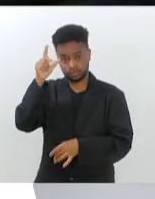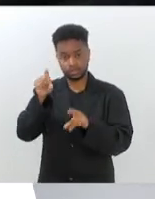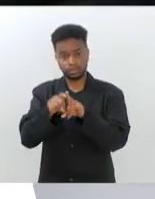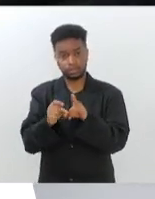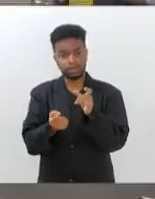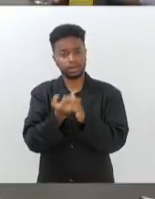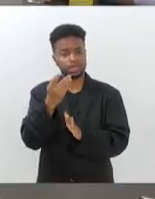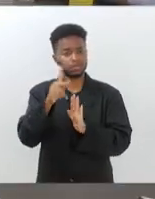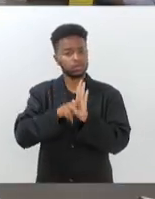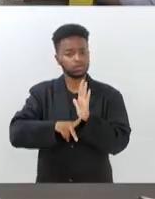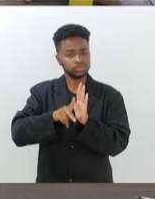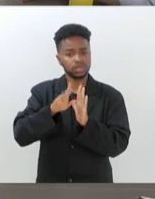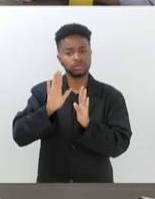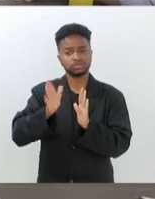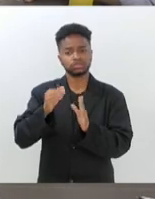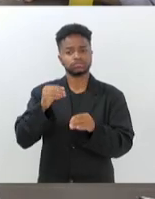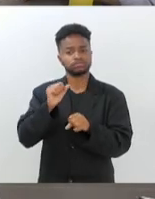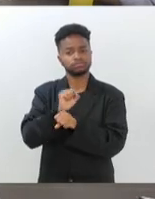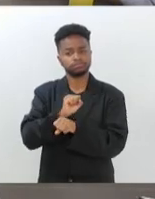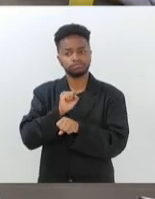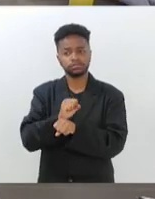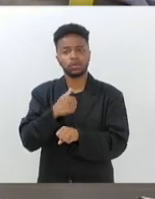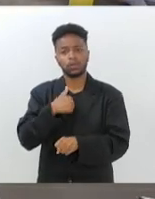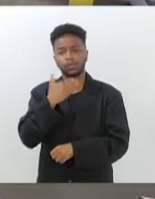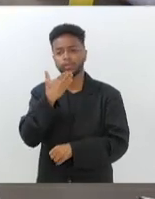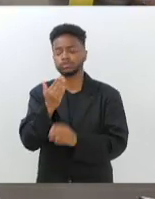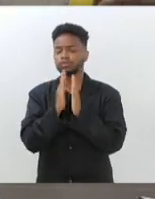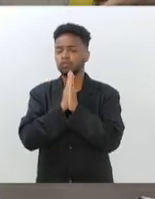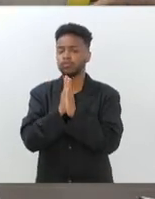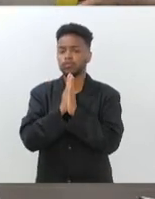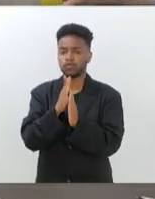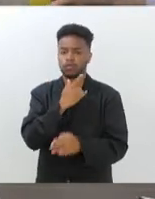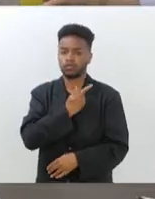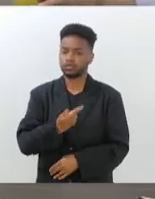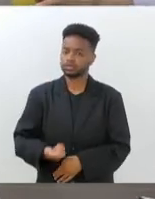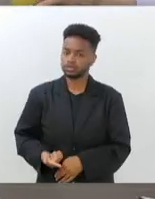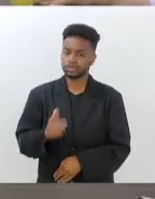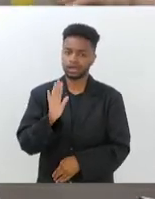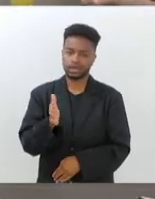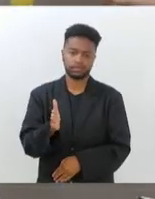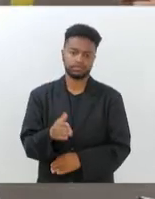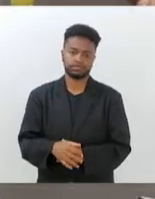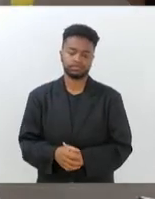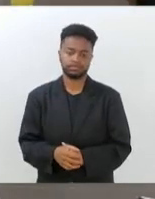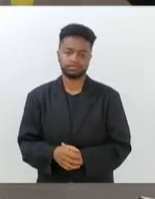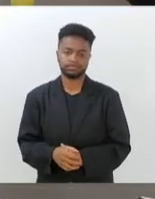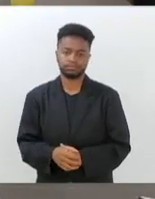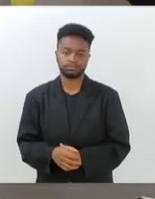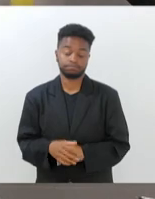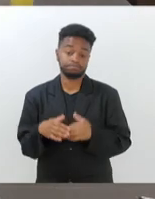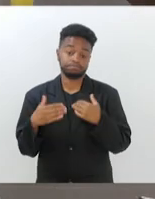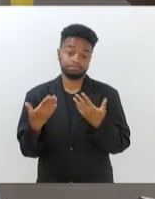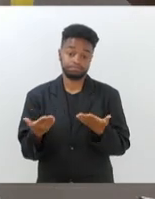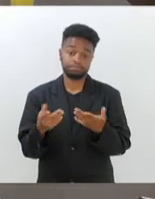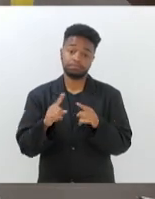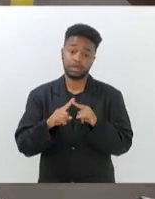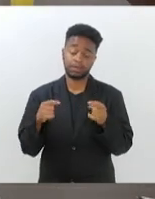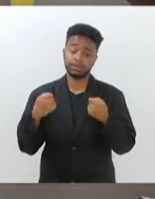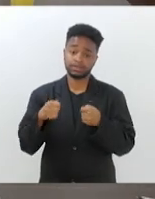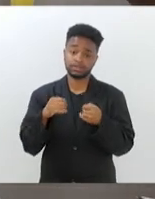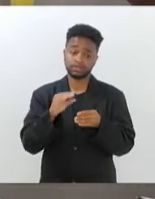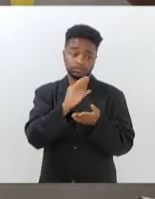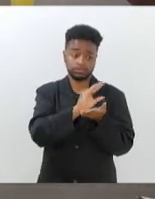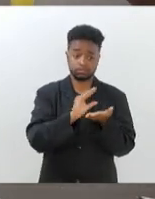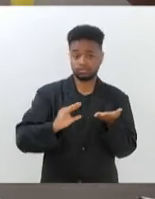projeto já tá lá esperando Eu já pedi pelo amor de Deus ao governo enfim é só remanejar